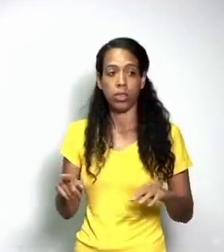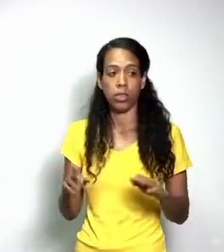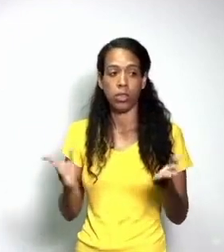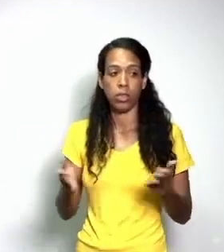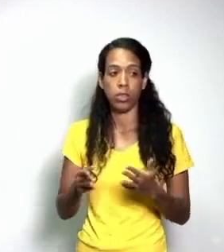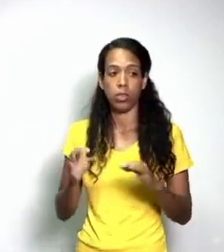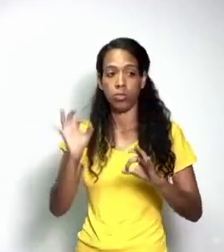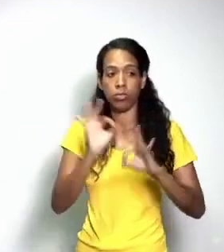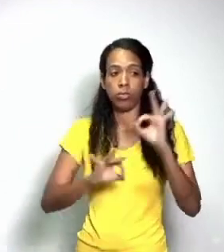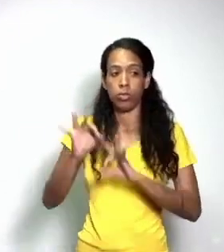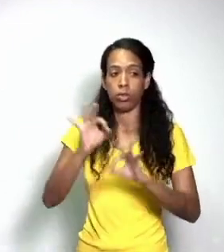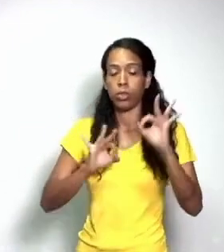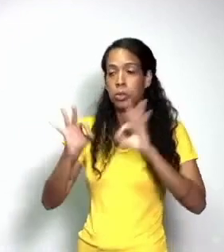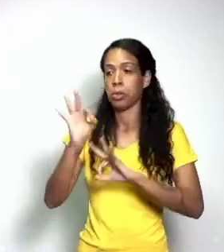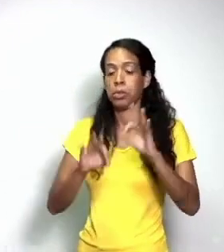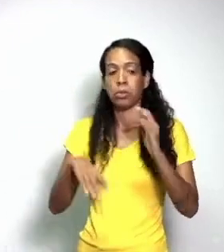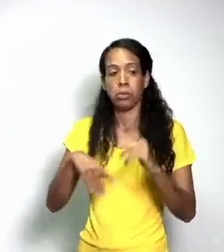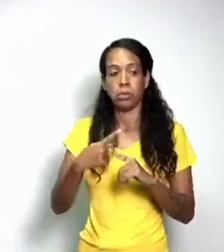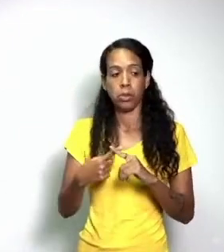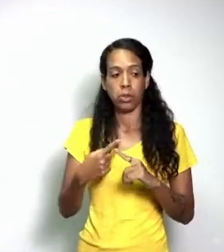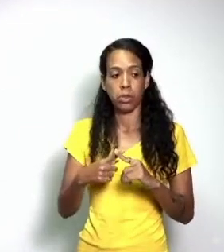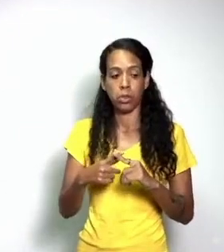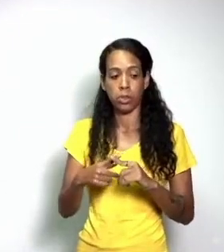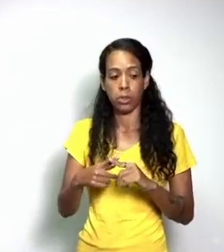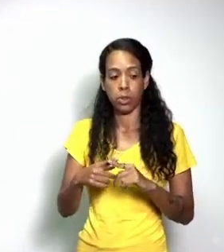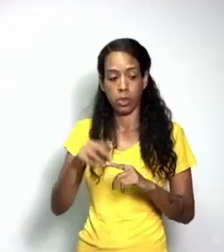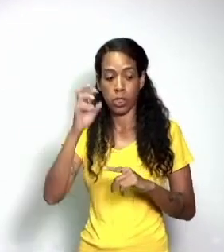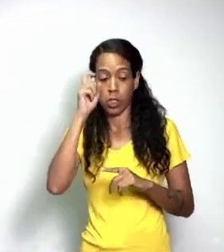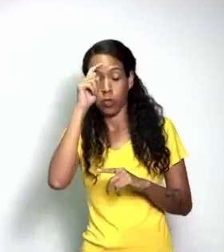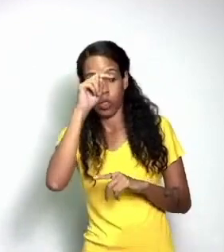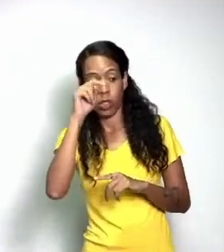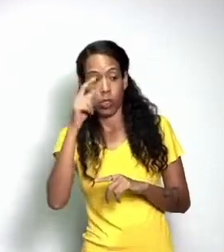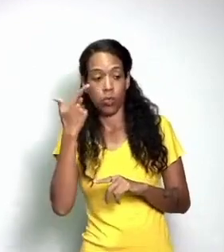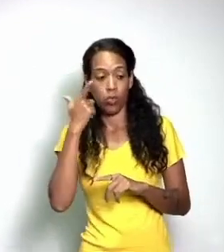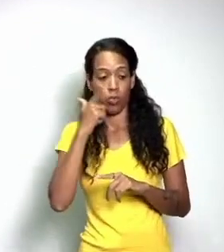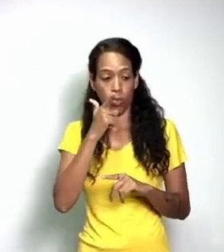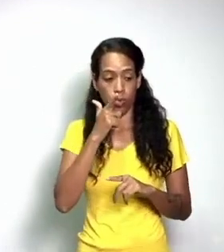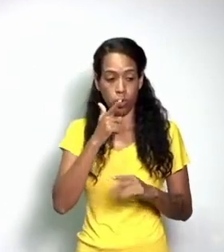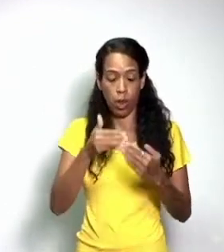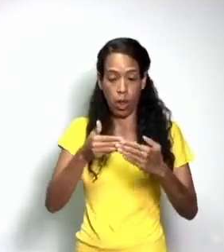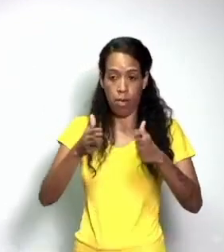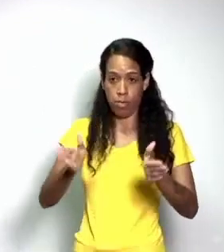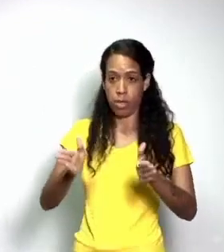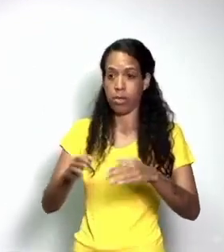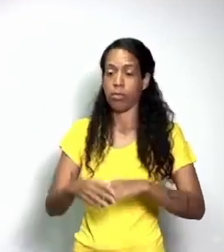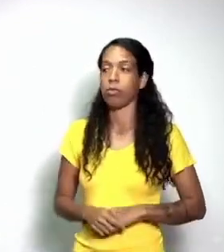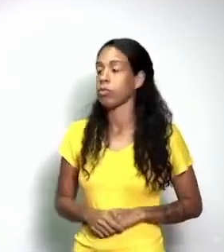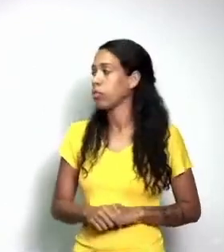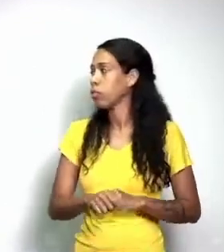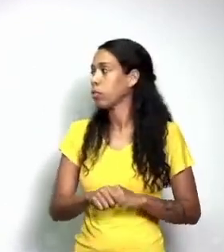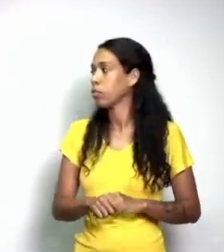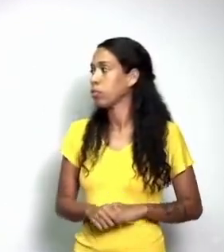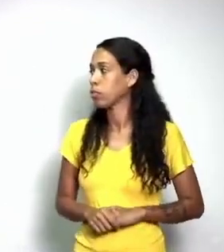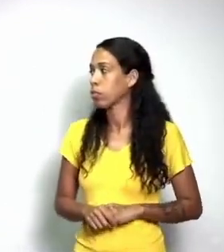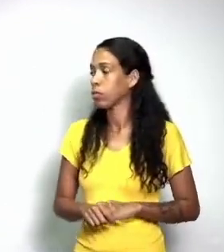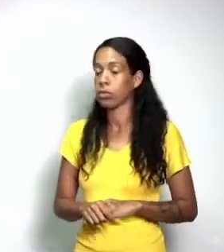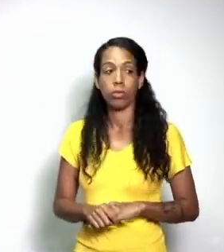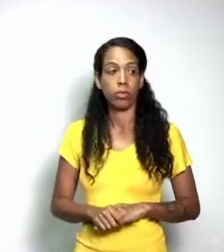momentos da montagem, porque aí isso daqui não vai atrapalhar, a gente não vai ter essa limitação de você poder abrir isso. Aqui se abriu também.